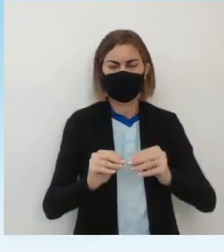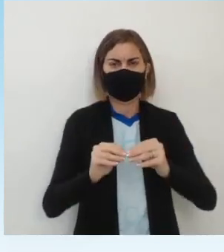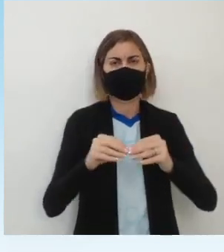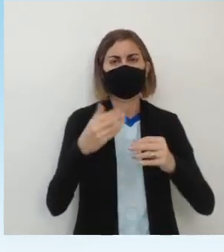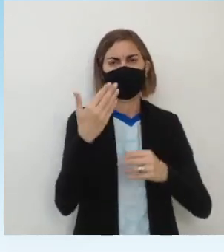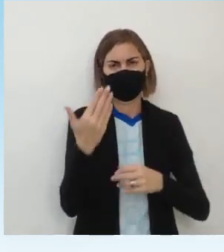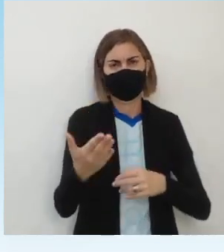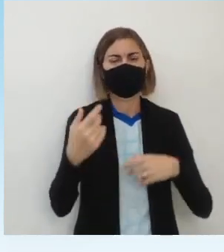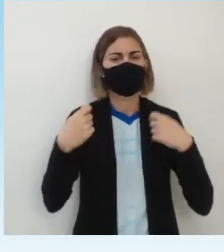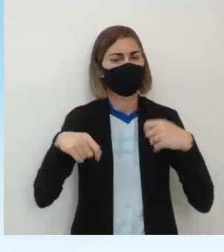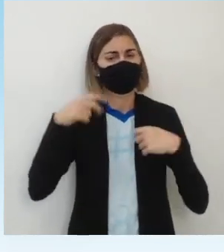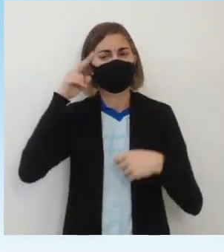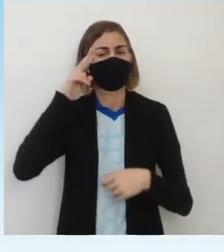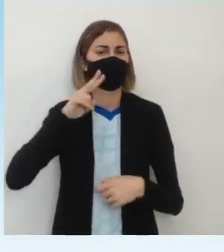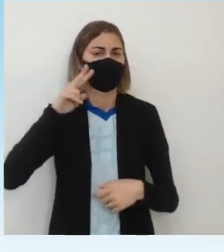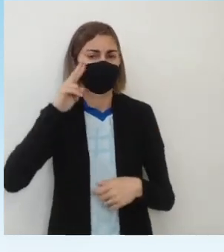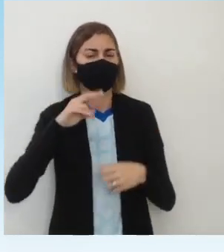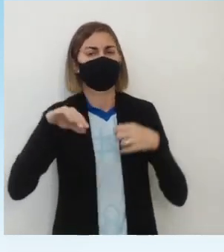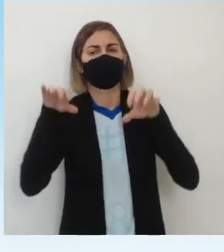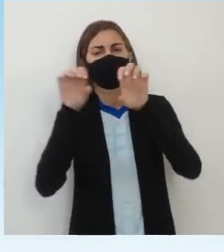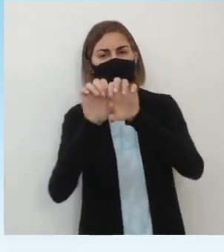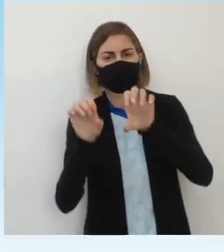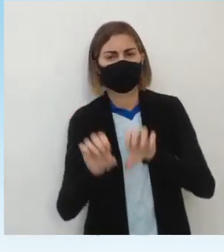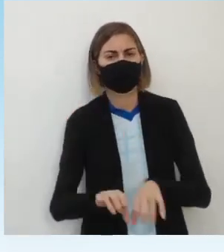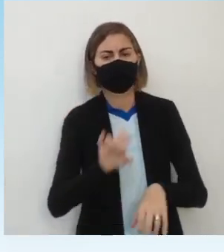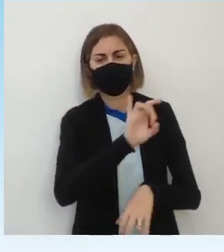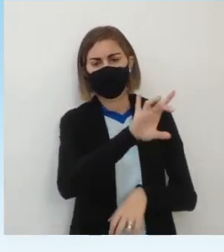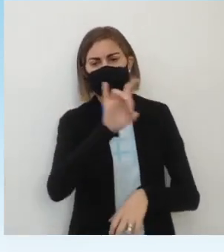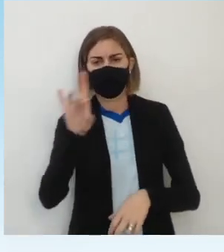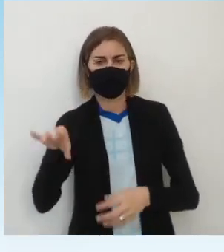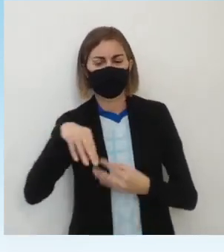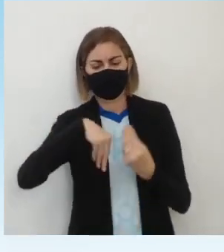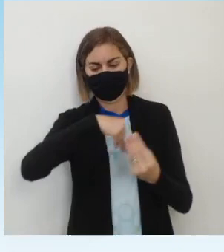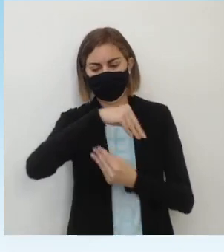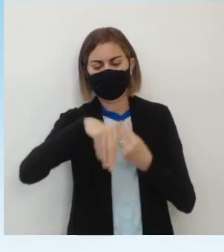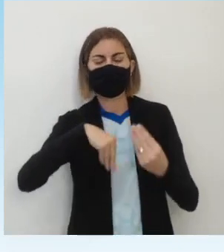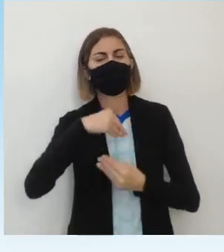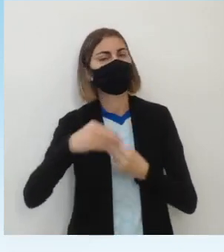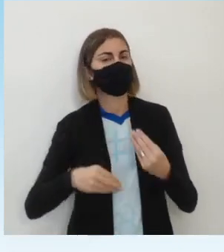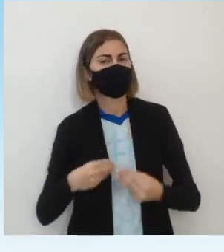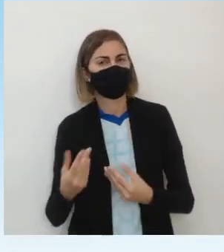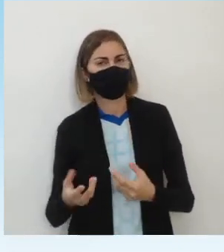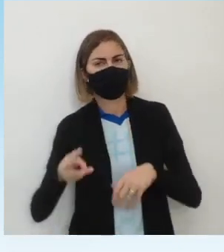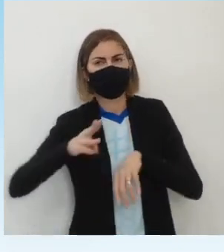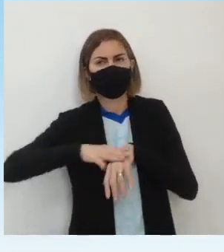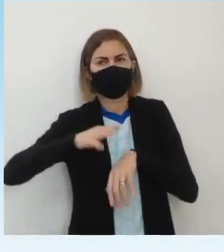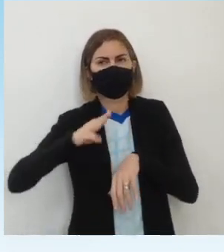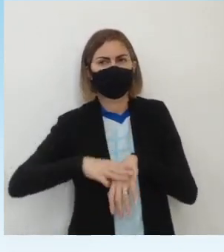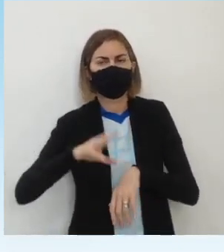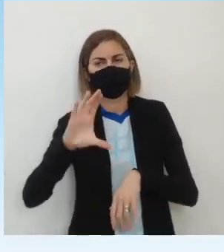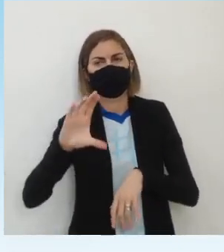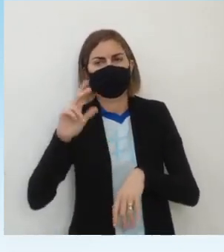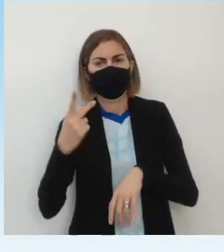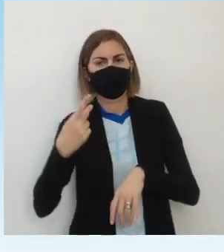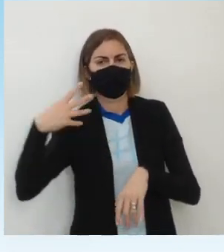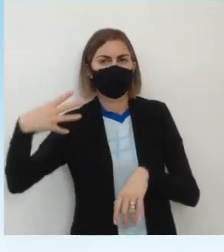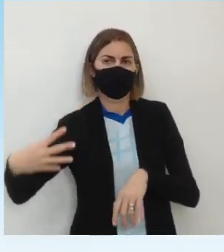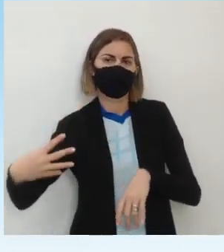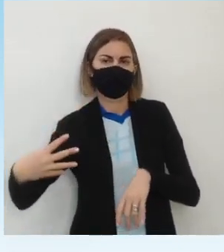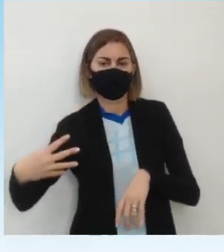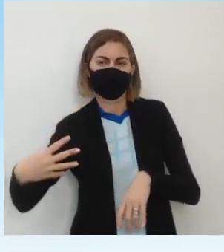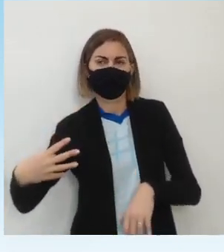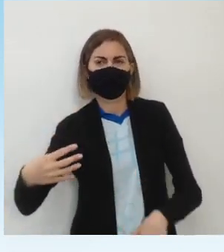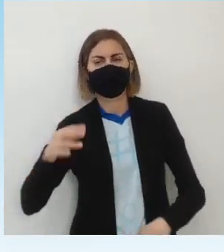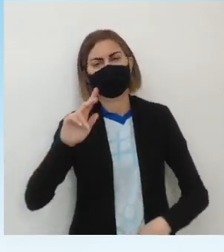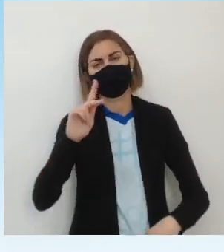Para isso, eu preciso lembrar da estrutura de cada uma dessas substâncias. Então, o metano é o CH4.